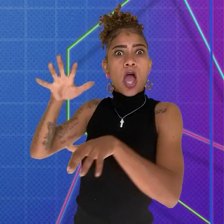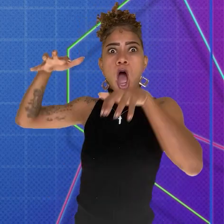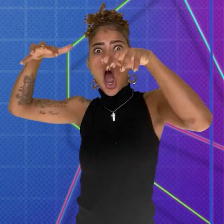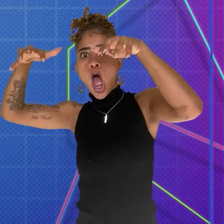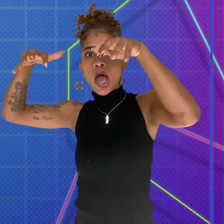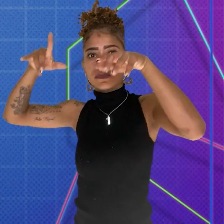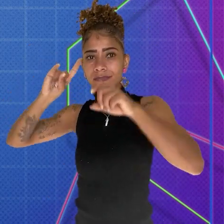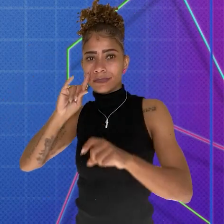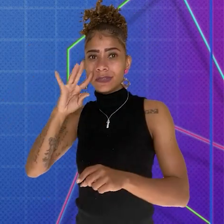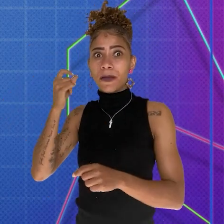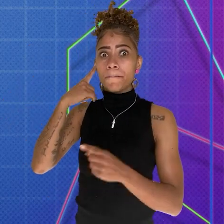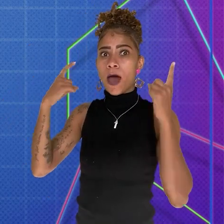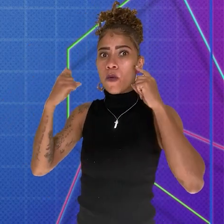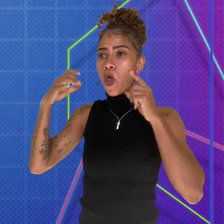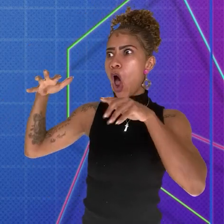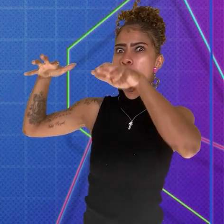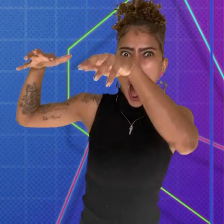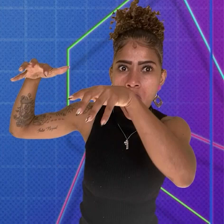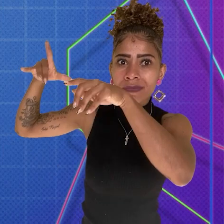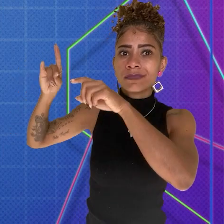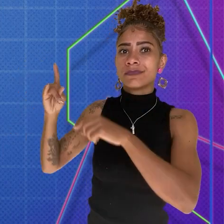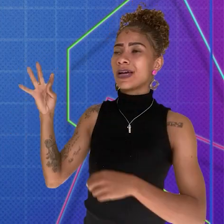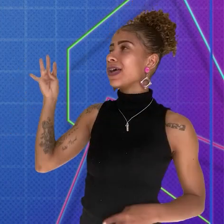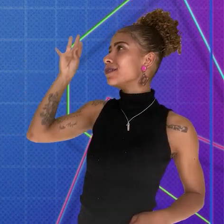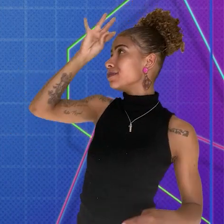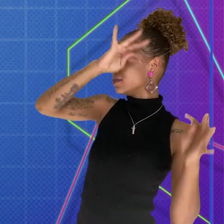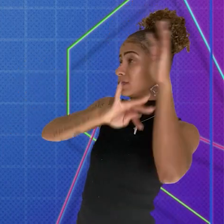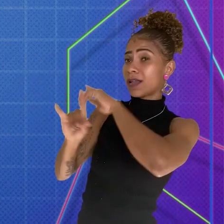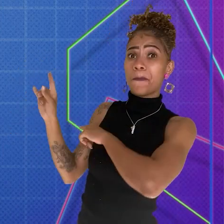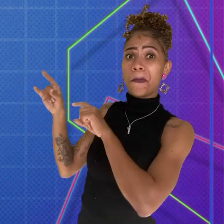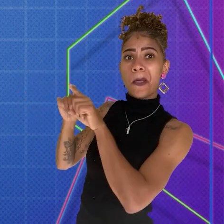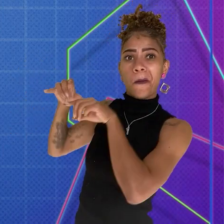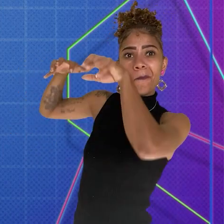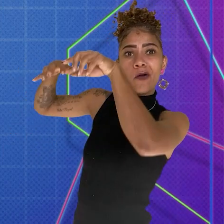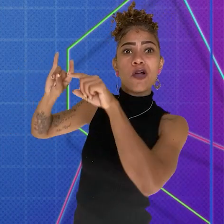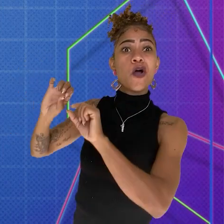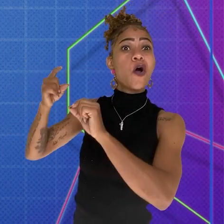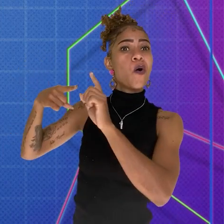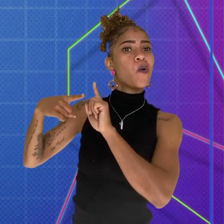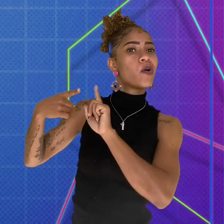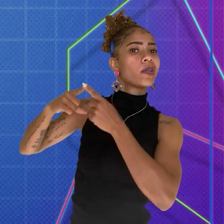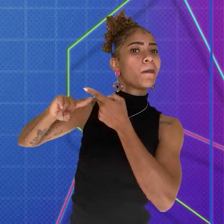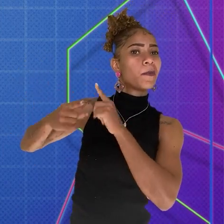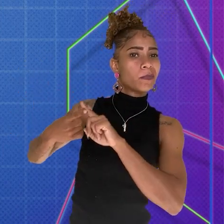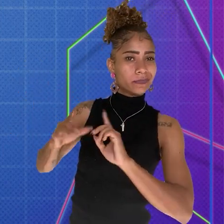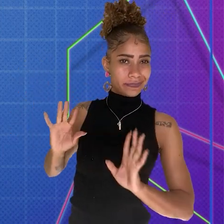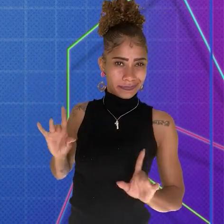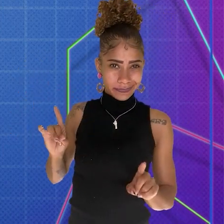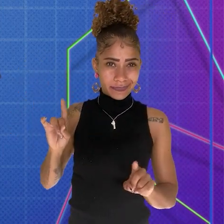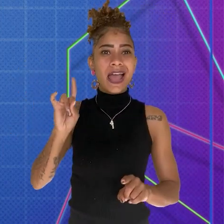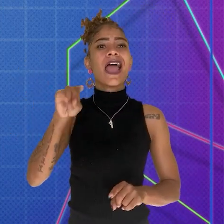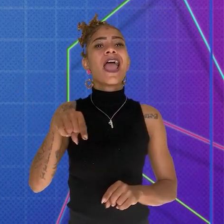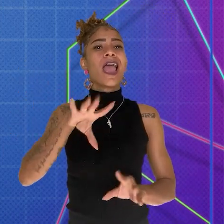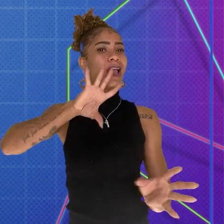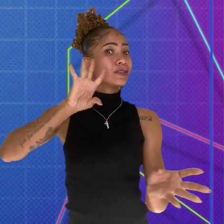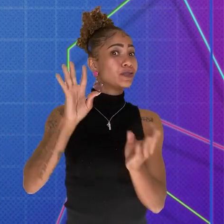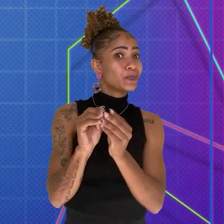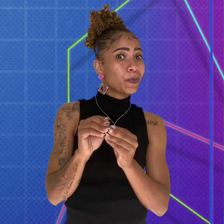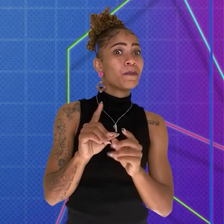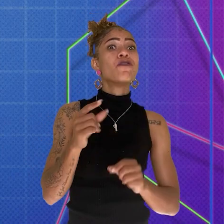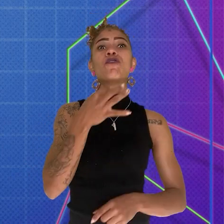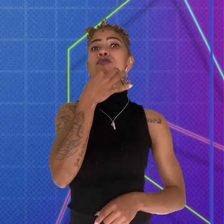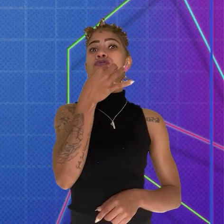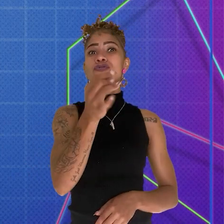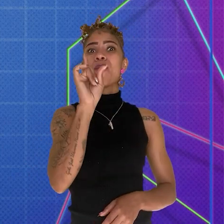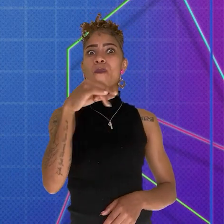pelo monstro alien, mas também pode usar barulhos para distrair o monstro ou atrair seus inimigos humanos. Em resumo, a parte mecânica